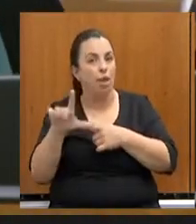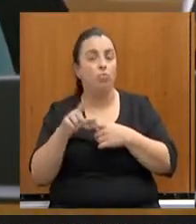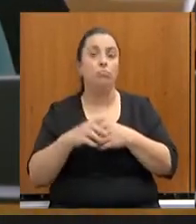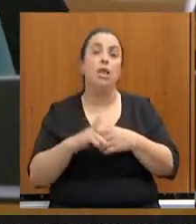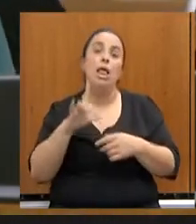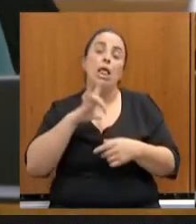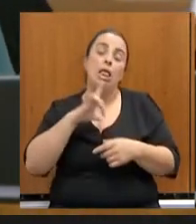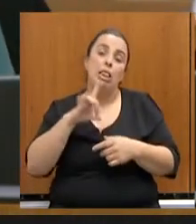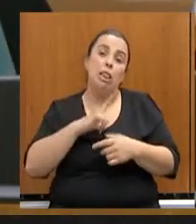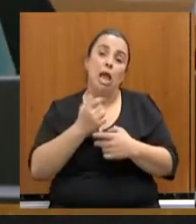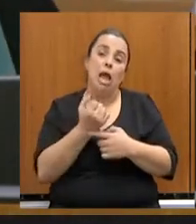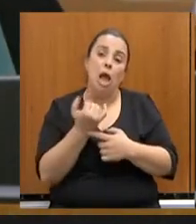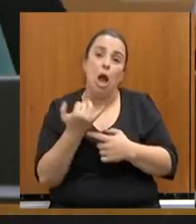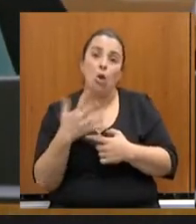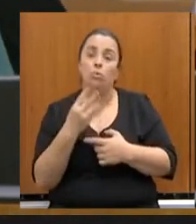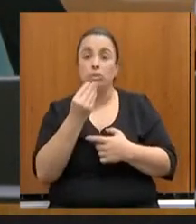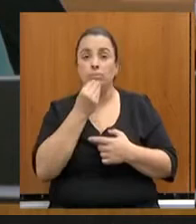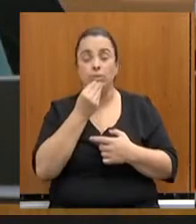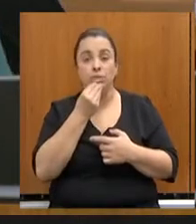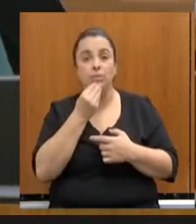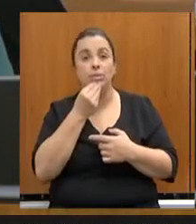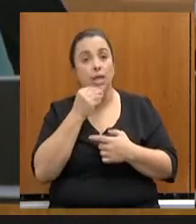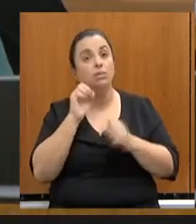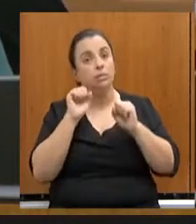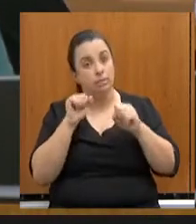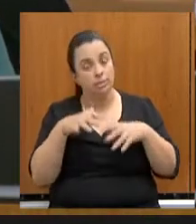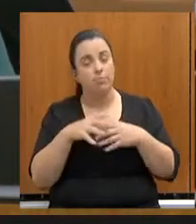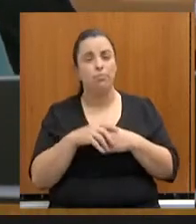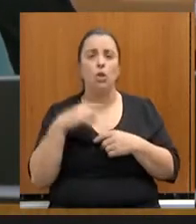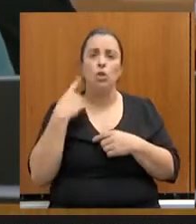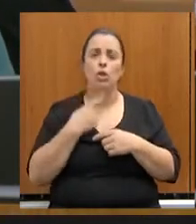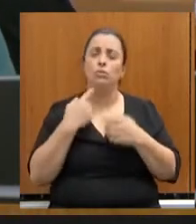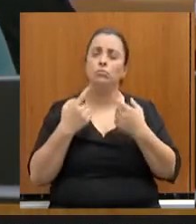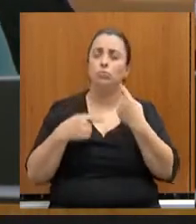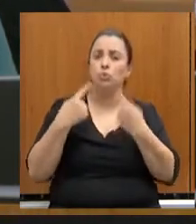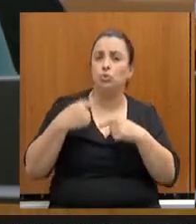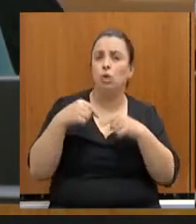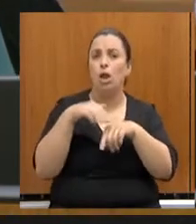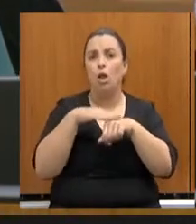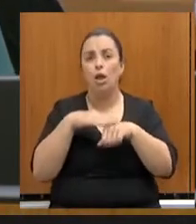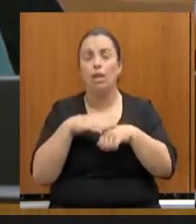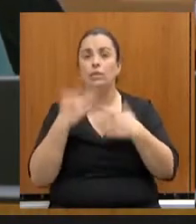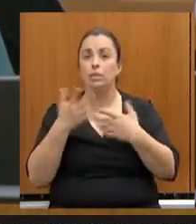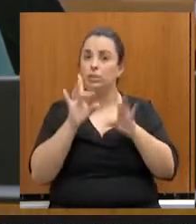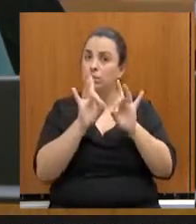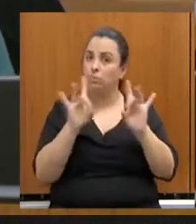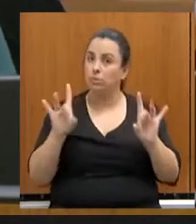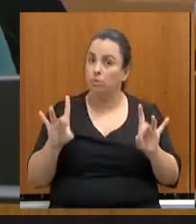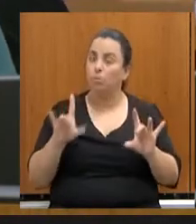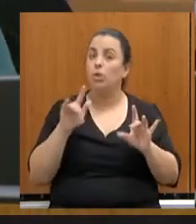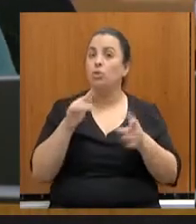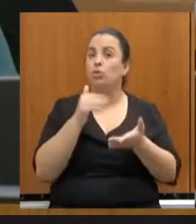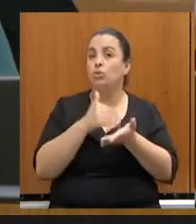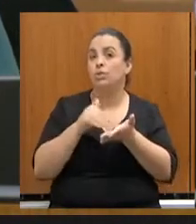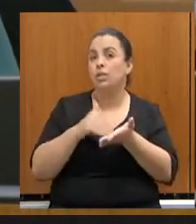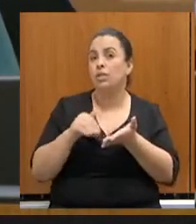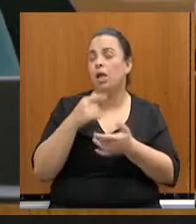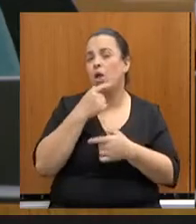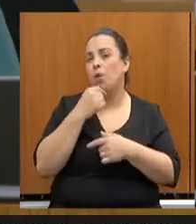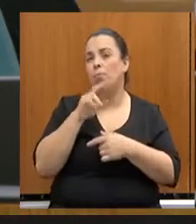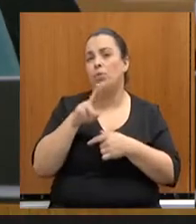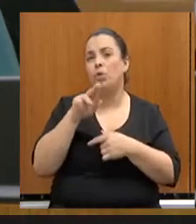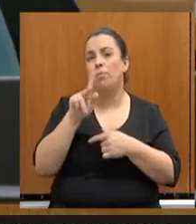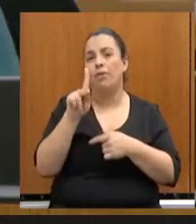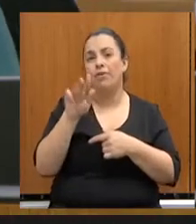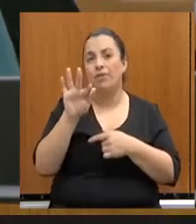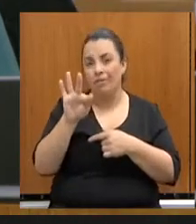é possíveis nós estamos dialogando E especialmente o secretário Fernando marcato